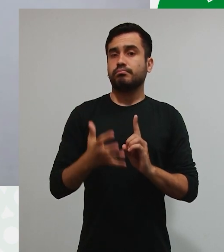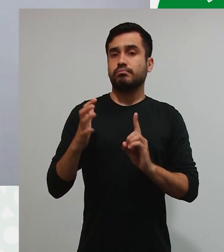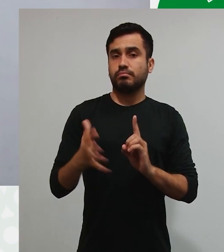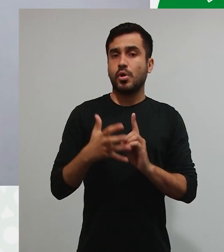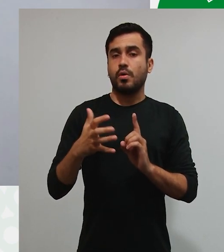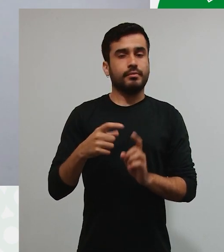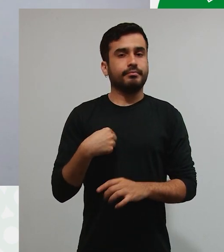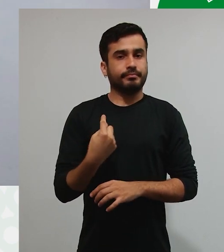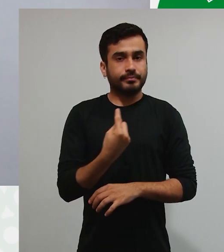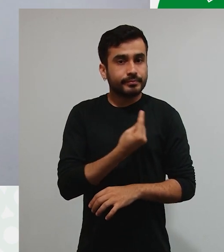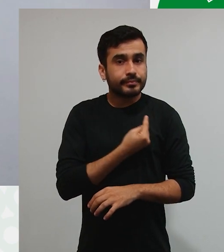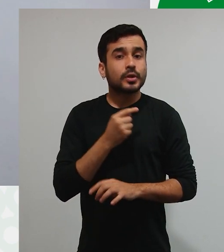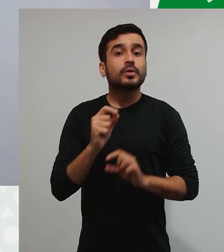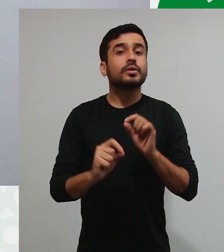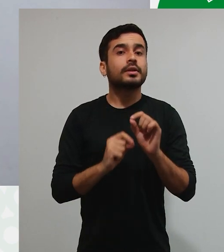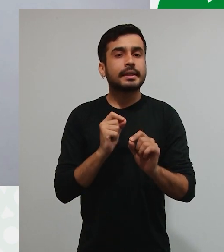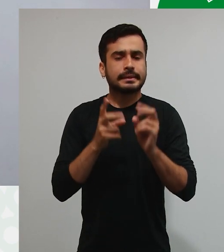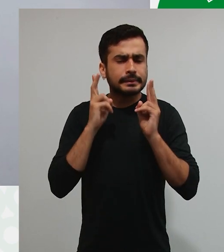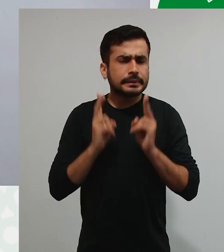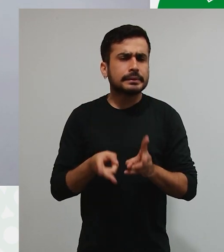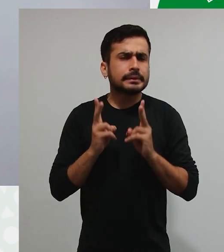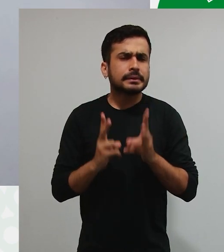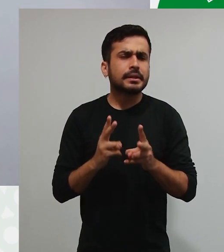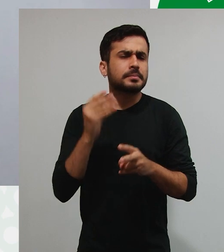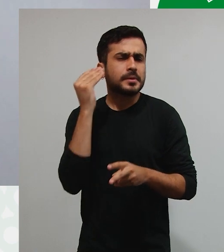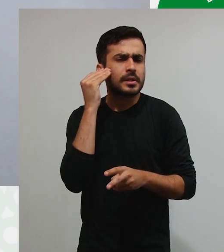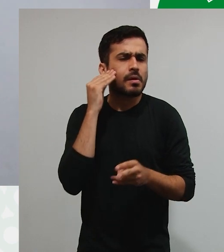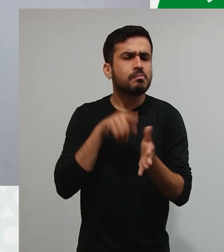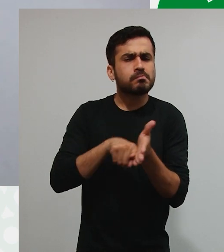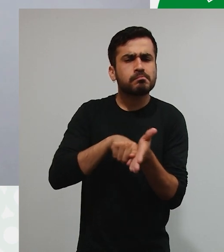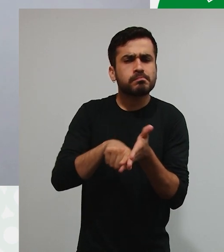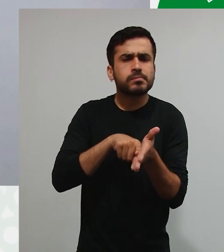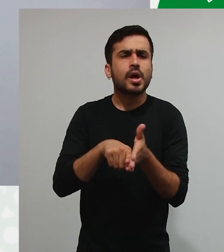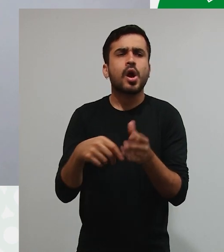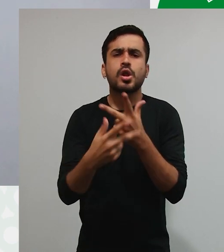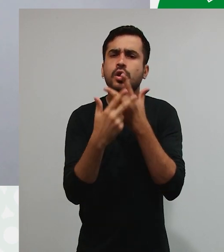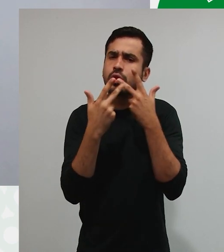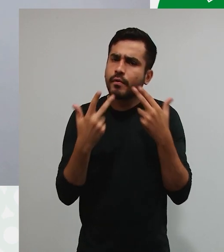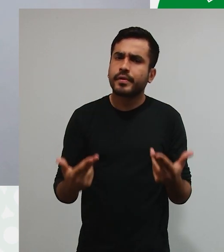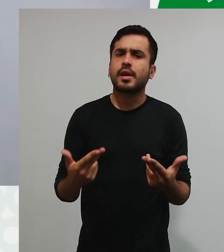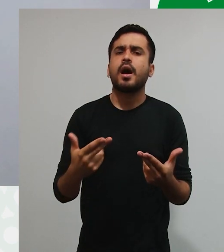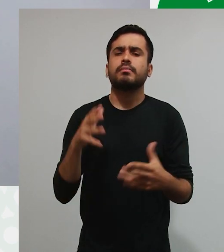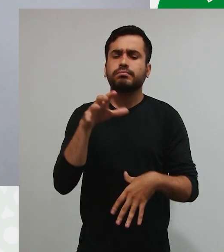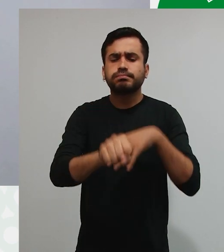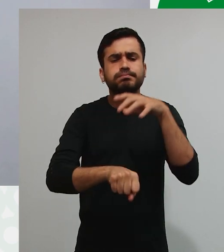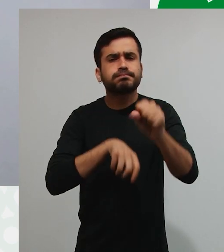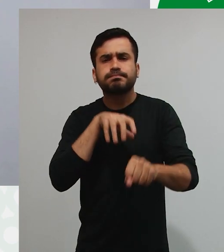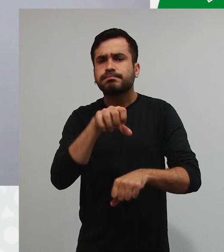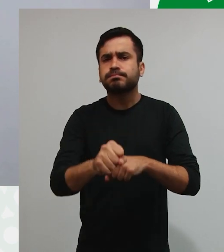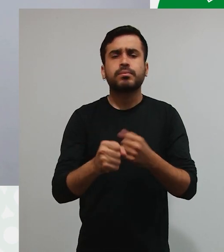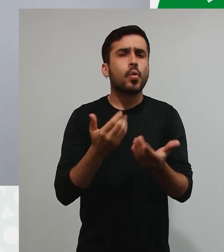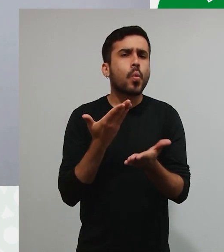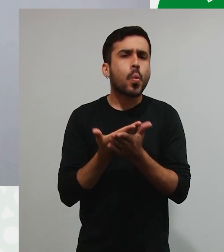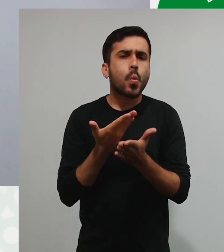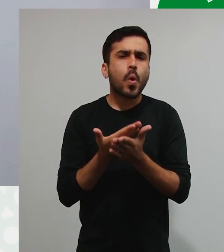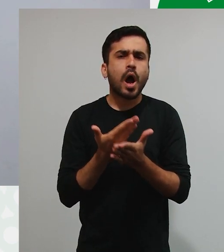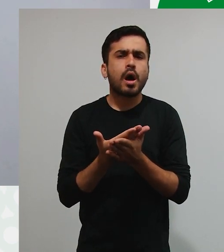trabalhando de uma maneira dinâmica. É uma troca, né, uma troca de aprendizado, uma